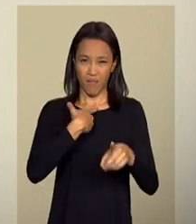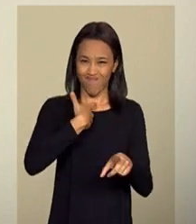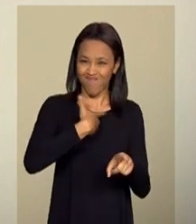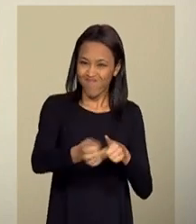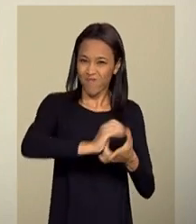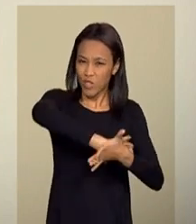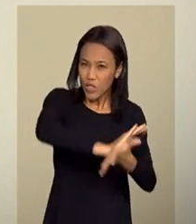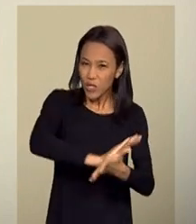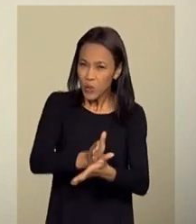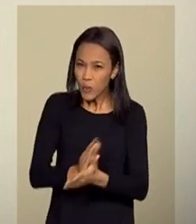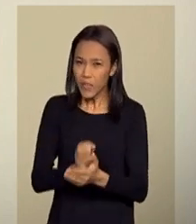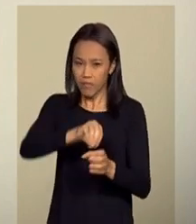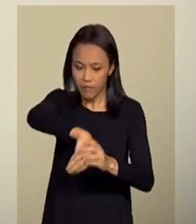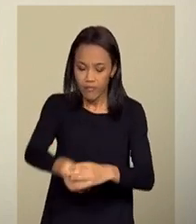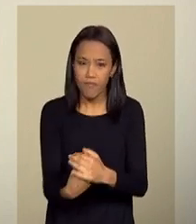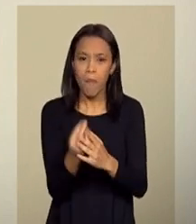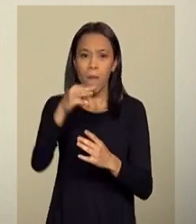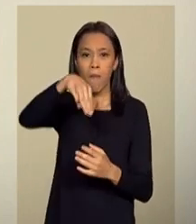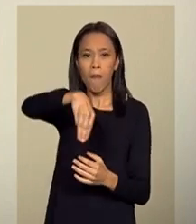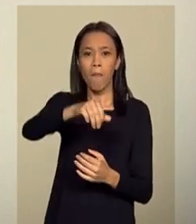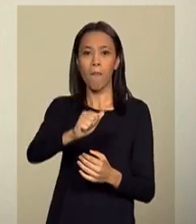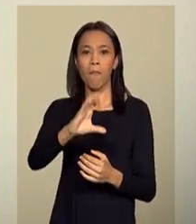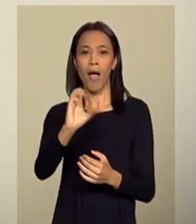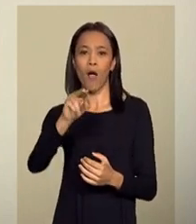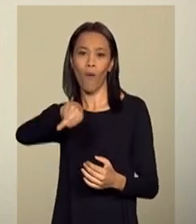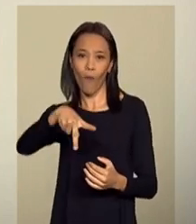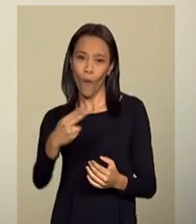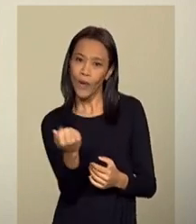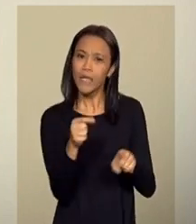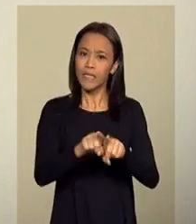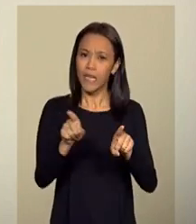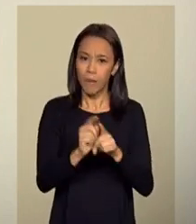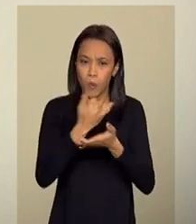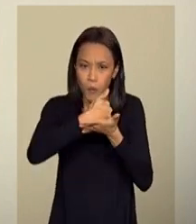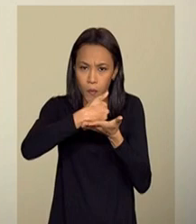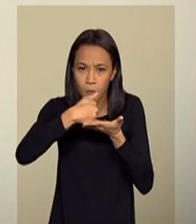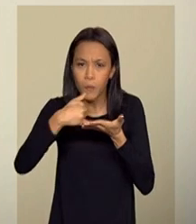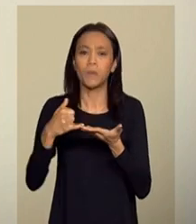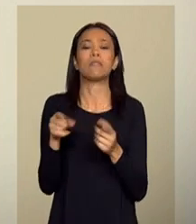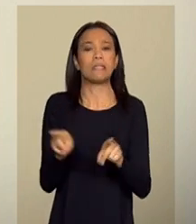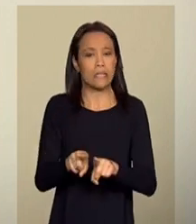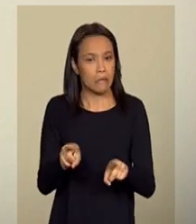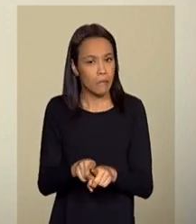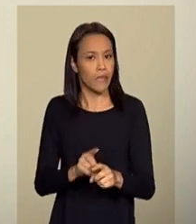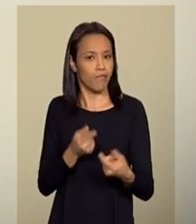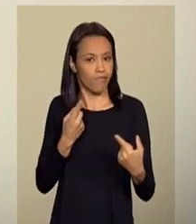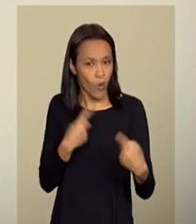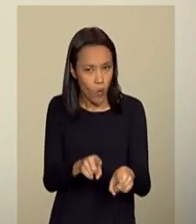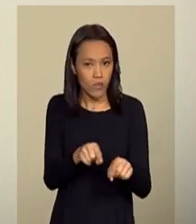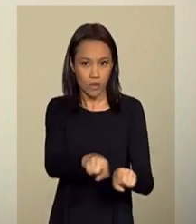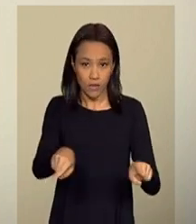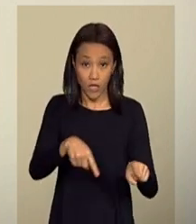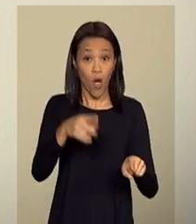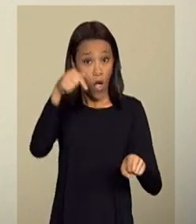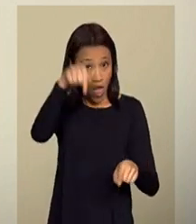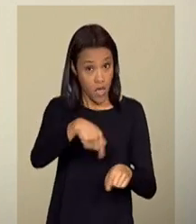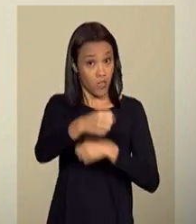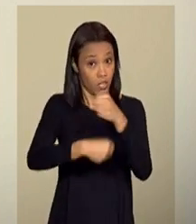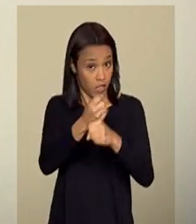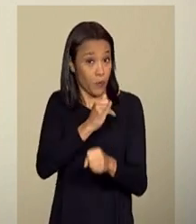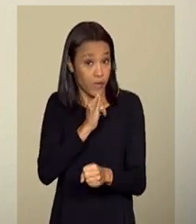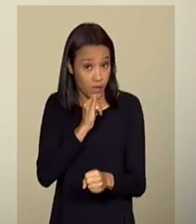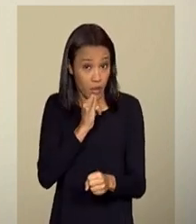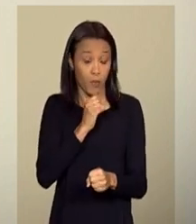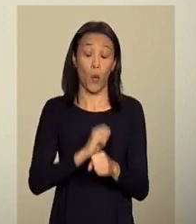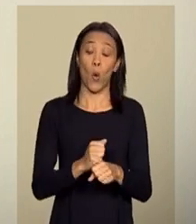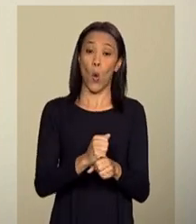plantações de maconha e para combater a produção de cocaína vou te dar um exemplo Luciano Neste ano o Brasil e